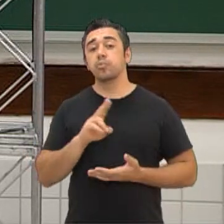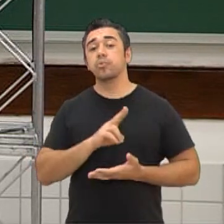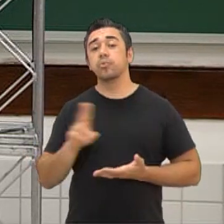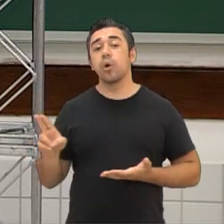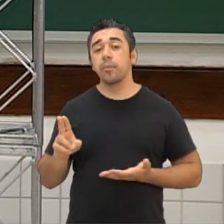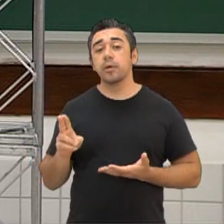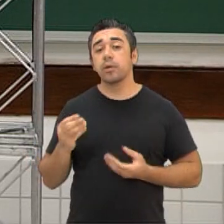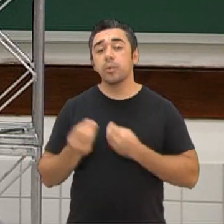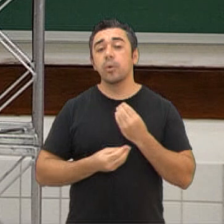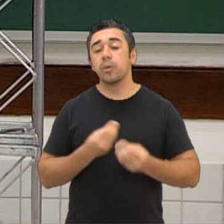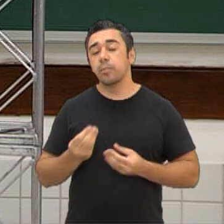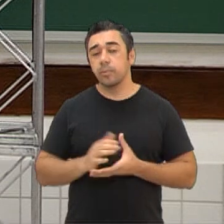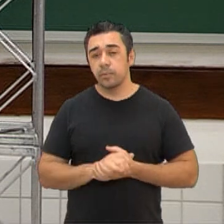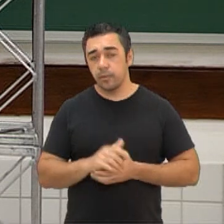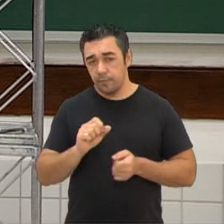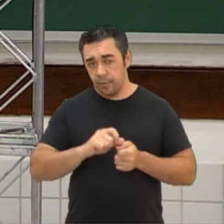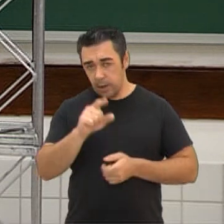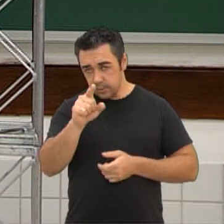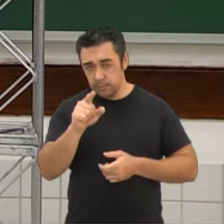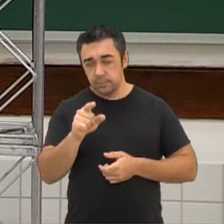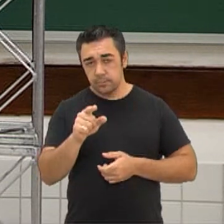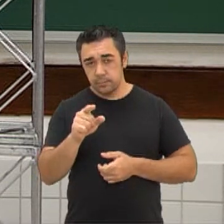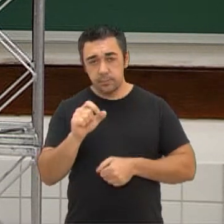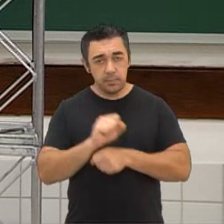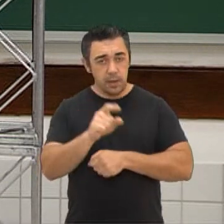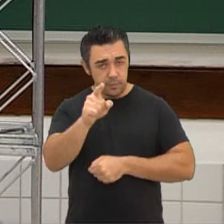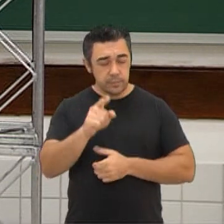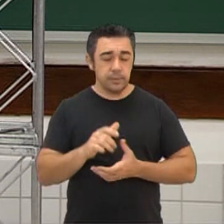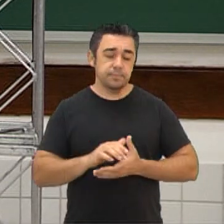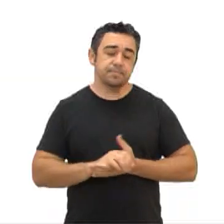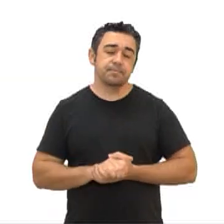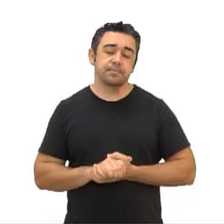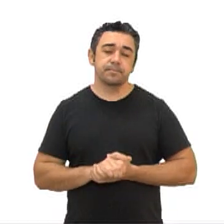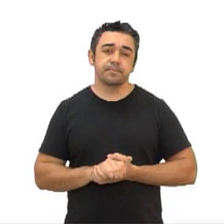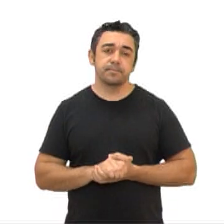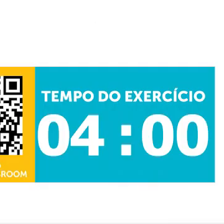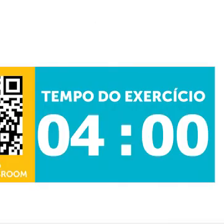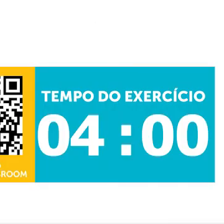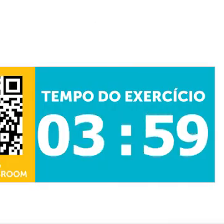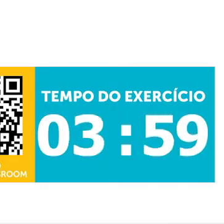dessa estrutura. Faz aí, senhoras e senhores, que eu vou ficar aqui esperando.